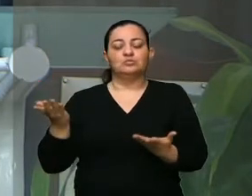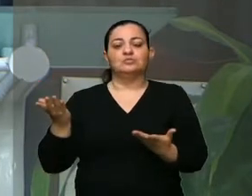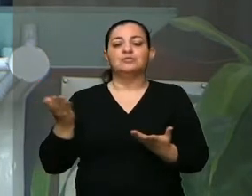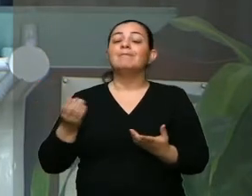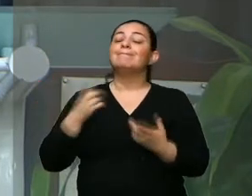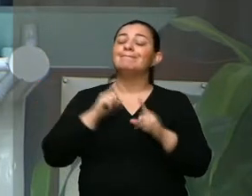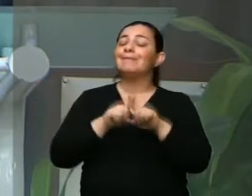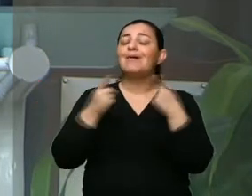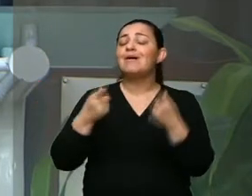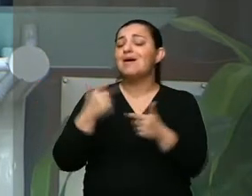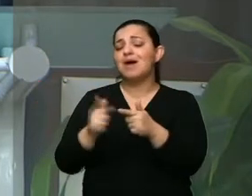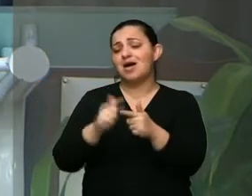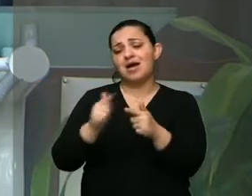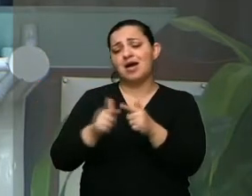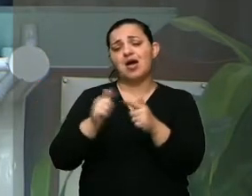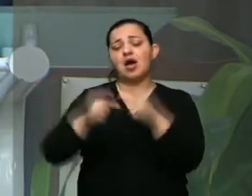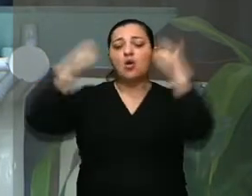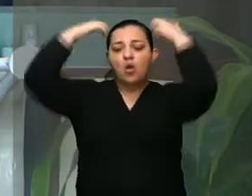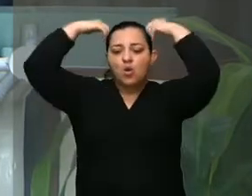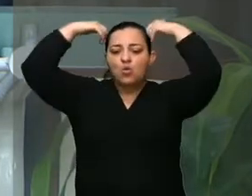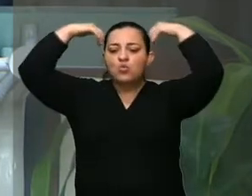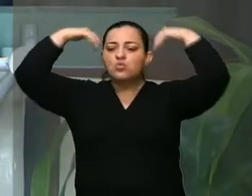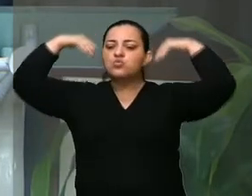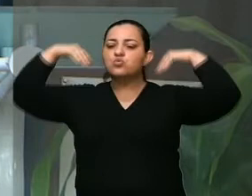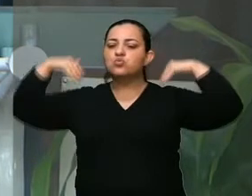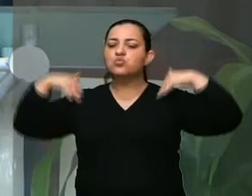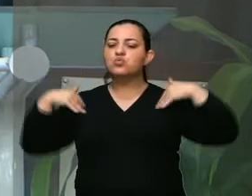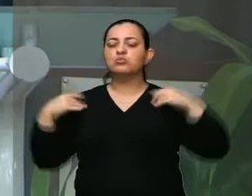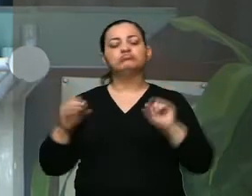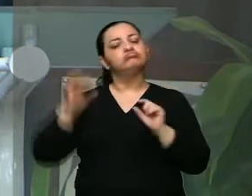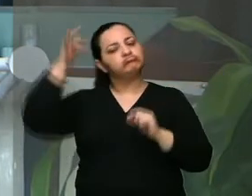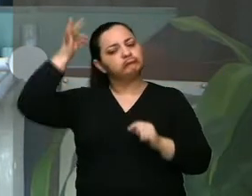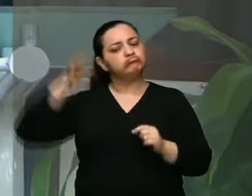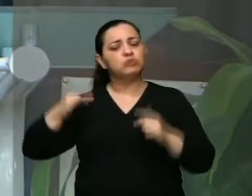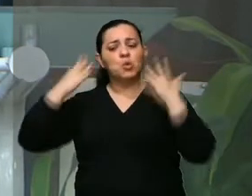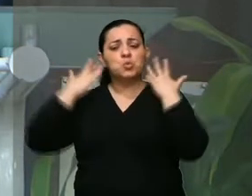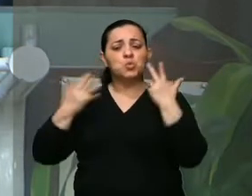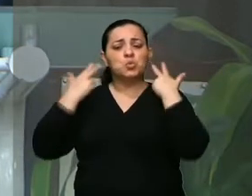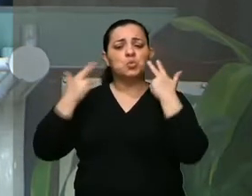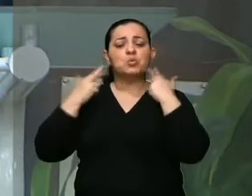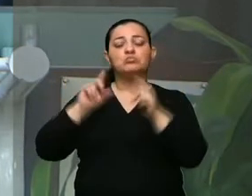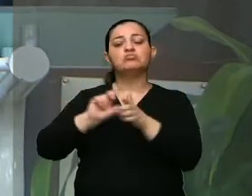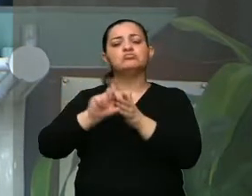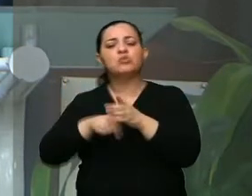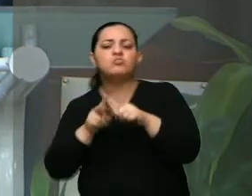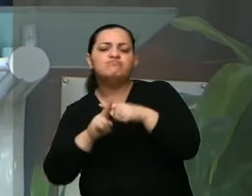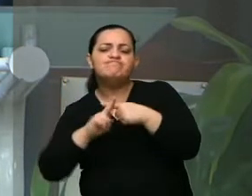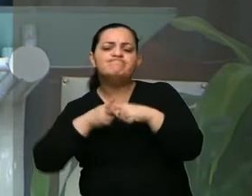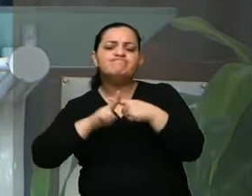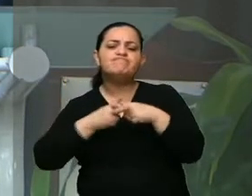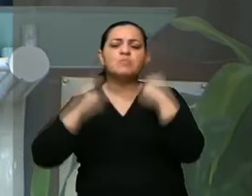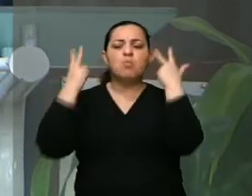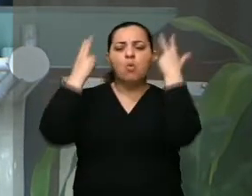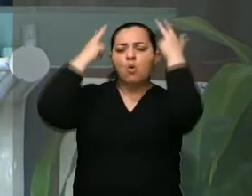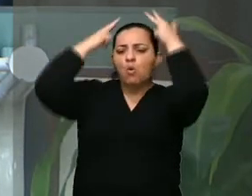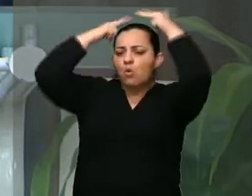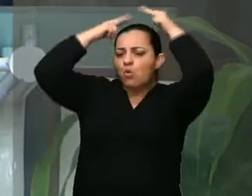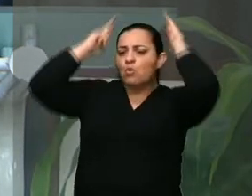mas ele disse não tem problema o cabelo vai crescer de novo depois a jeito o corte mas